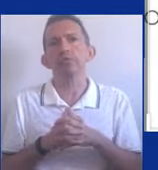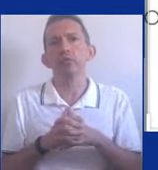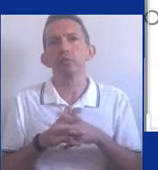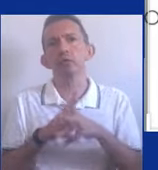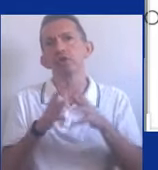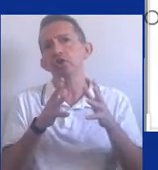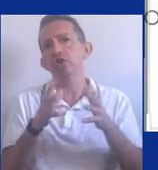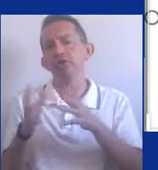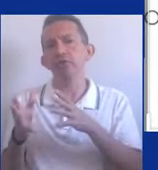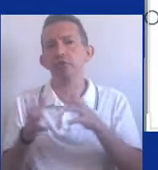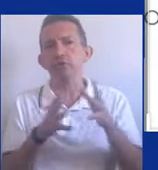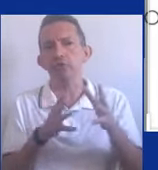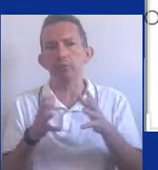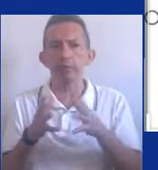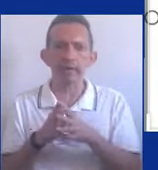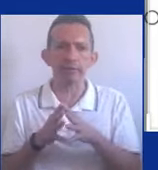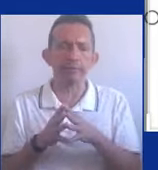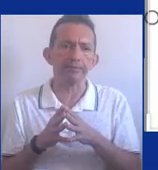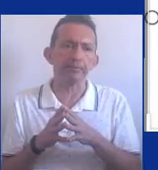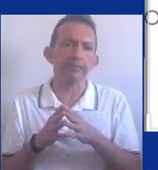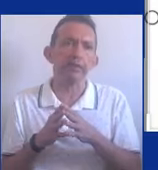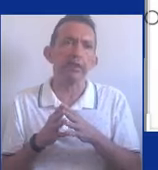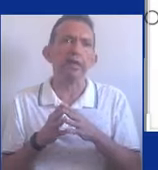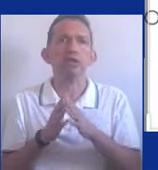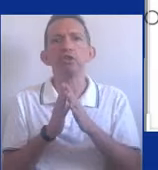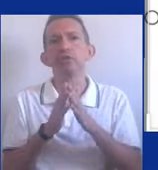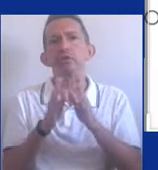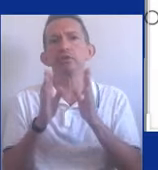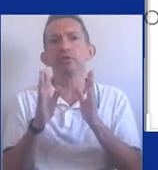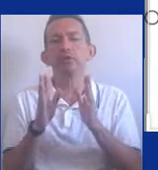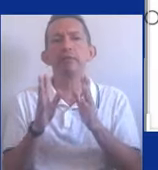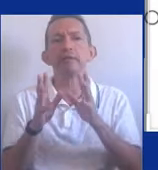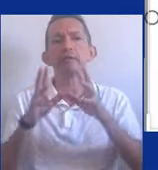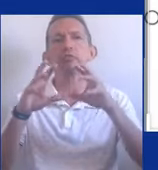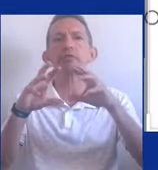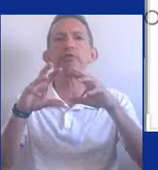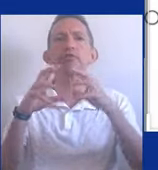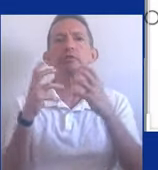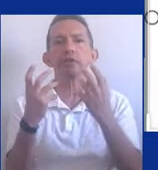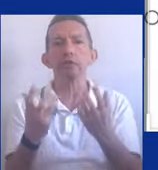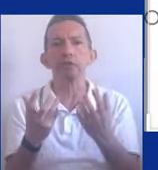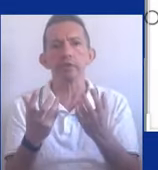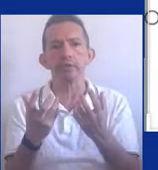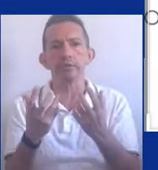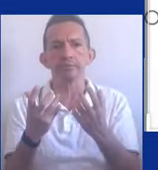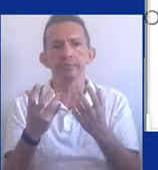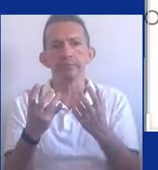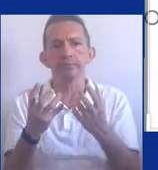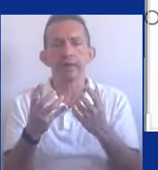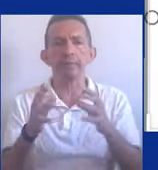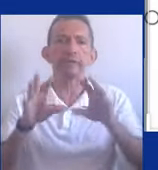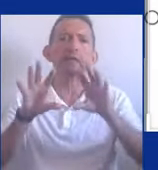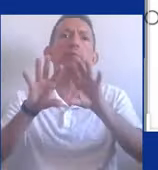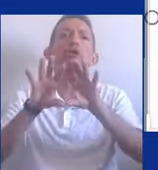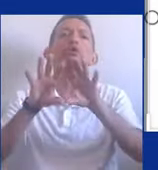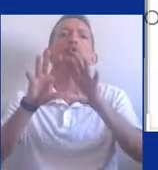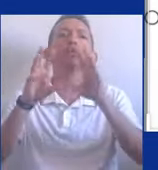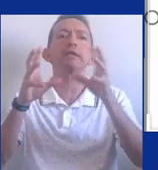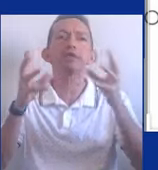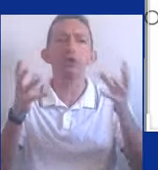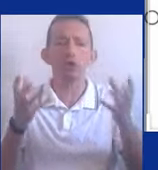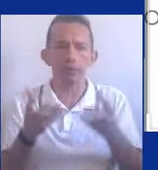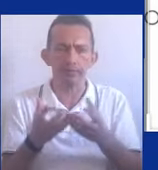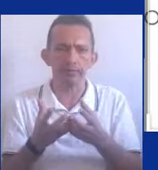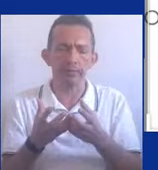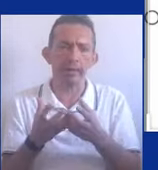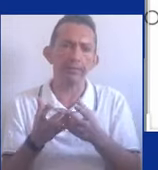didático, quando a gente divide o citoplasma, a gente divide o citoplasma como se fossem dois, apesar que é uma